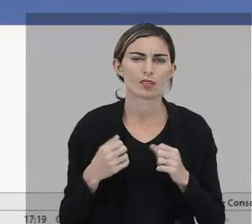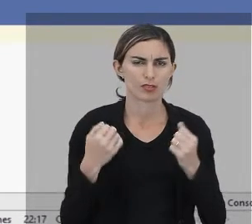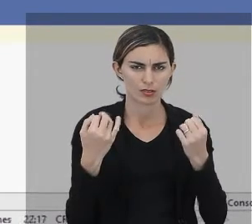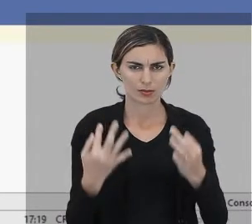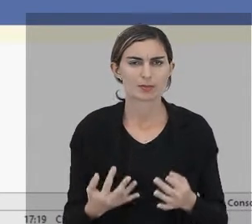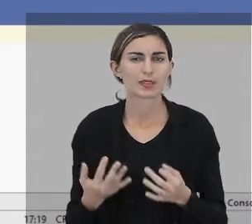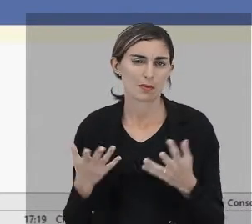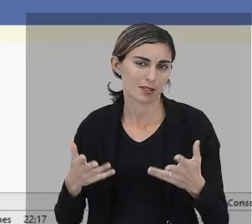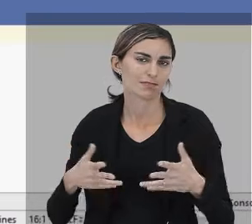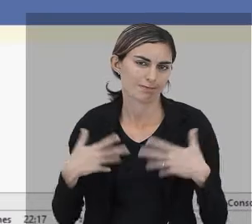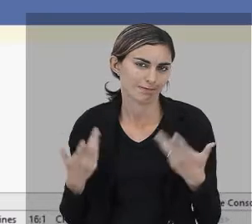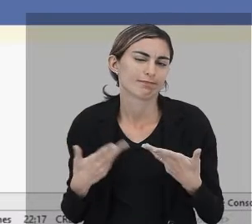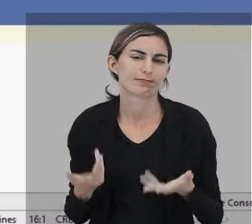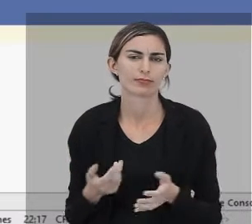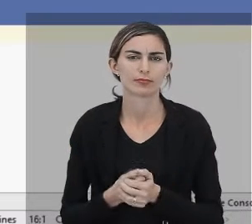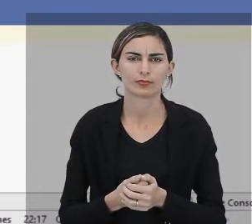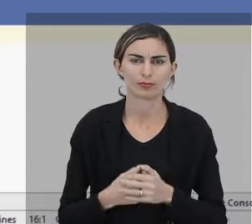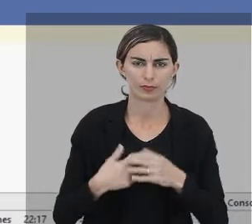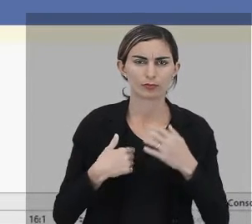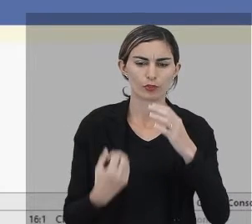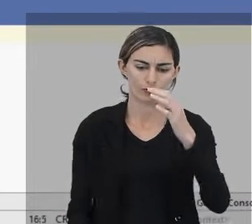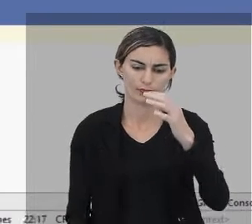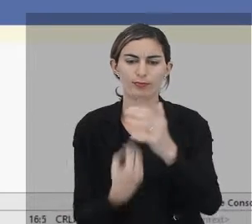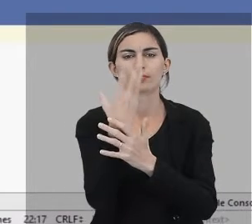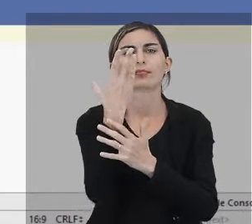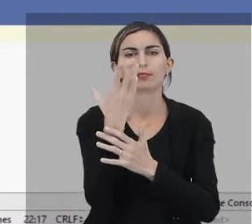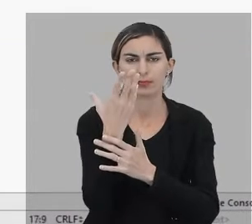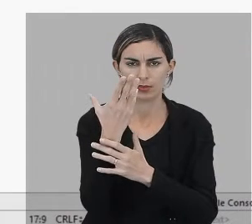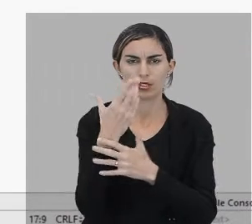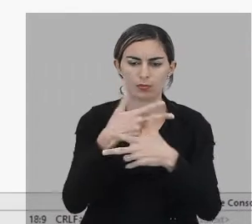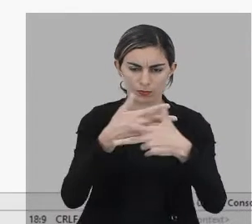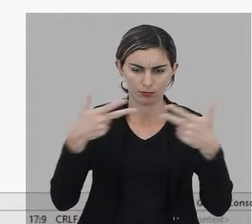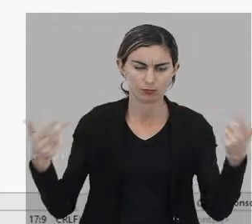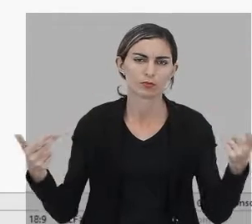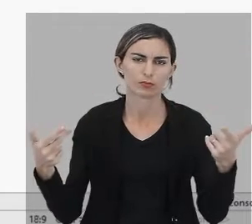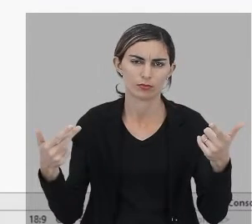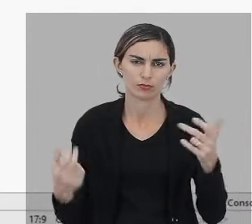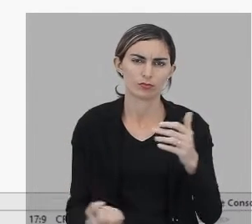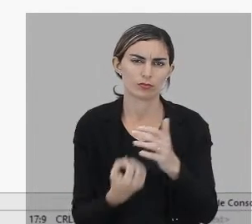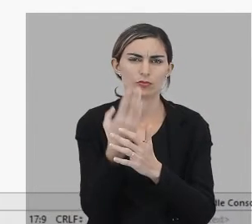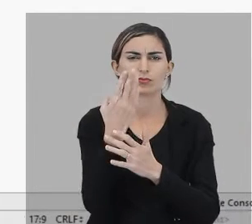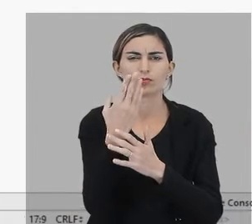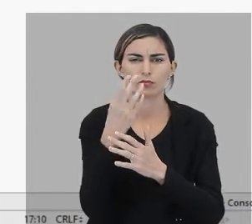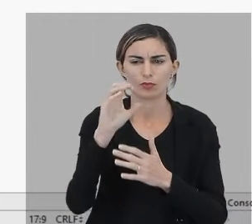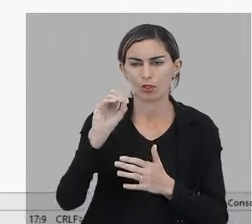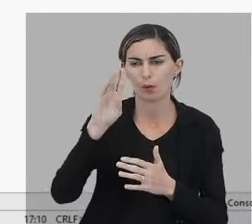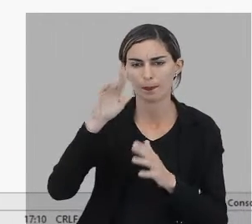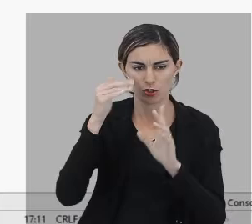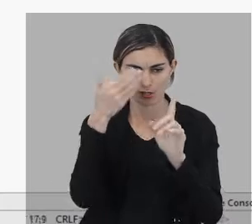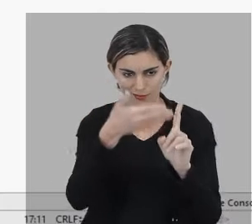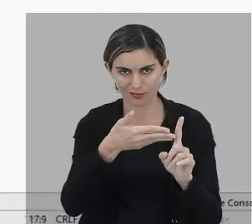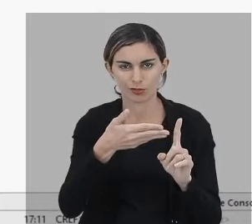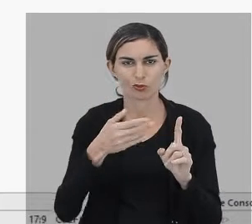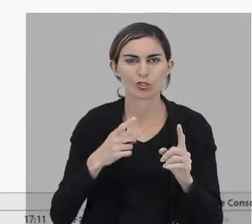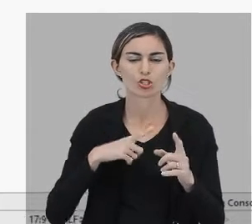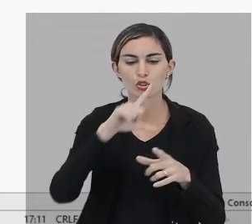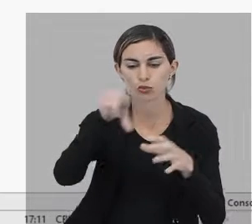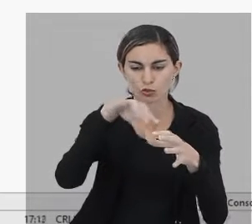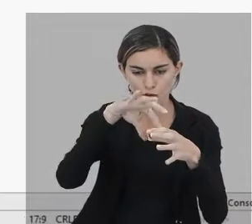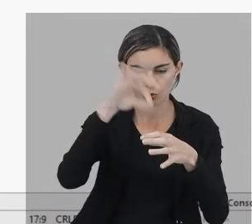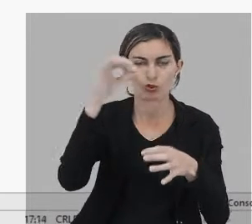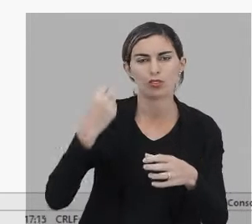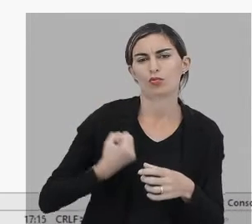um pouco mais divertidas. Eu vou criar um objeto que ele sorteia